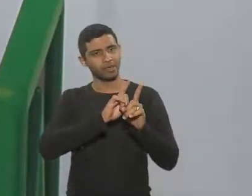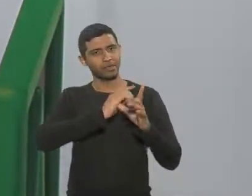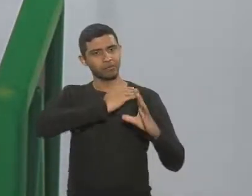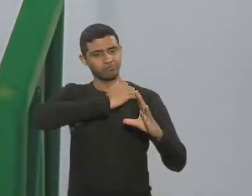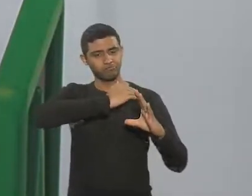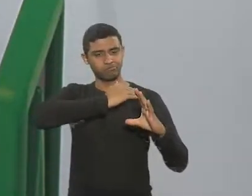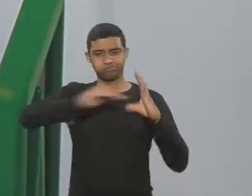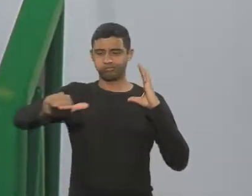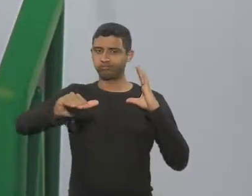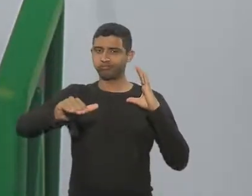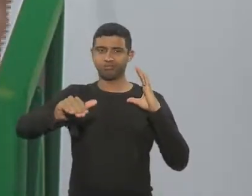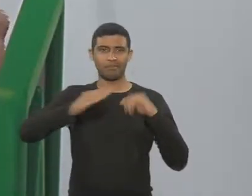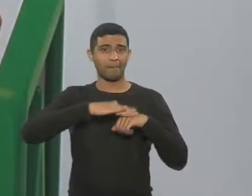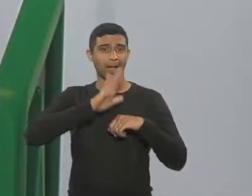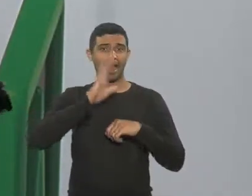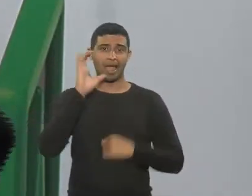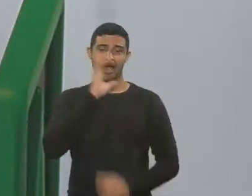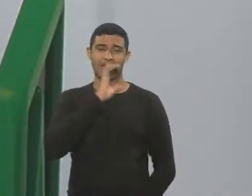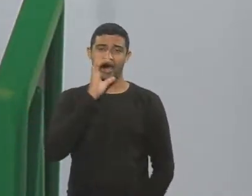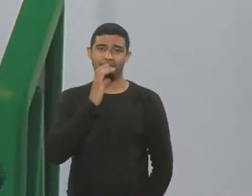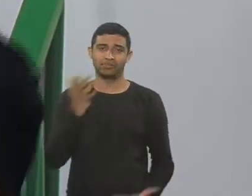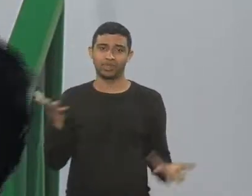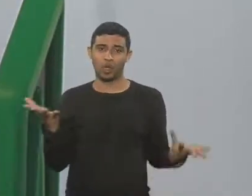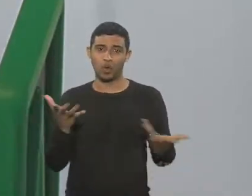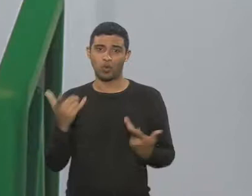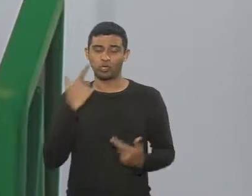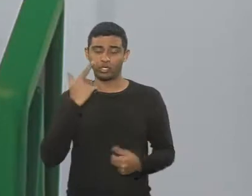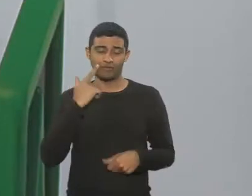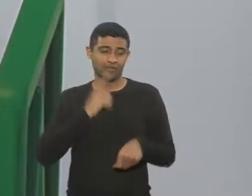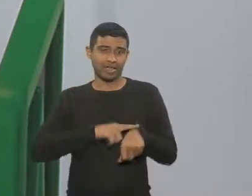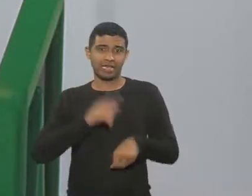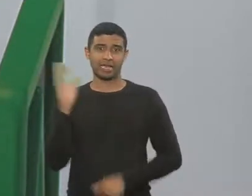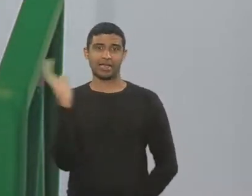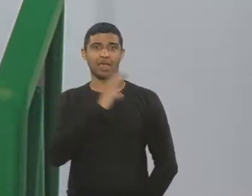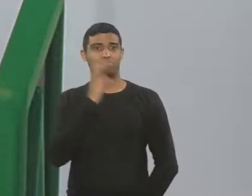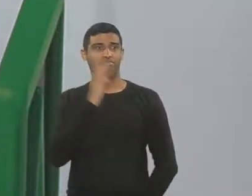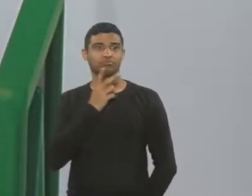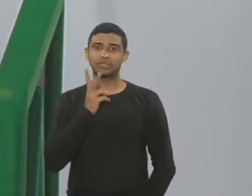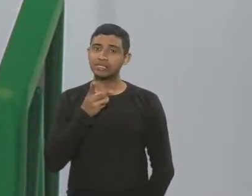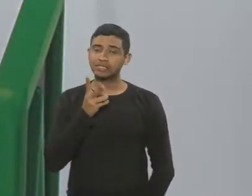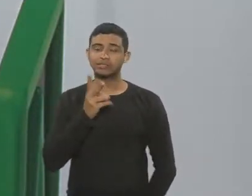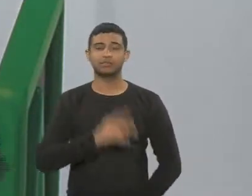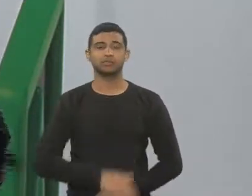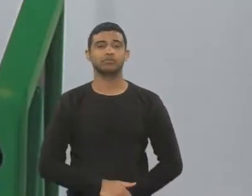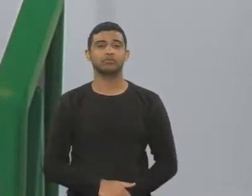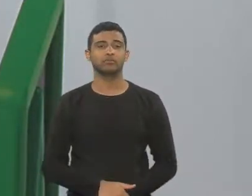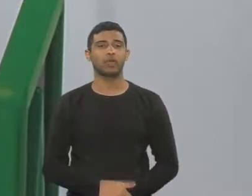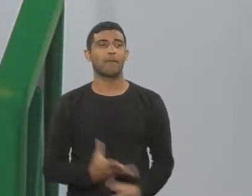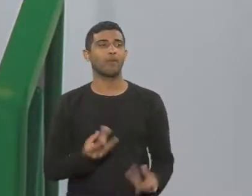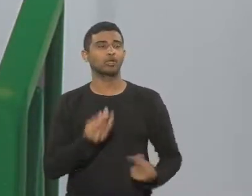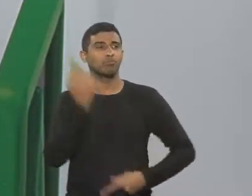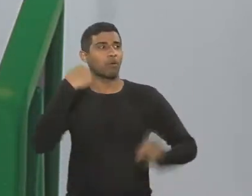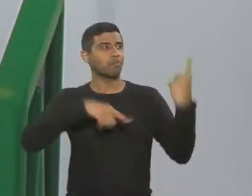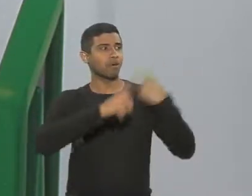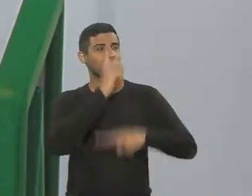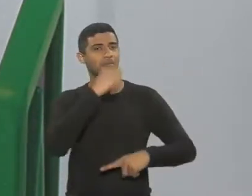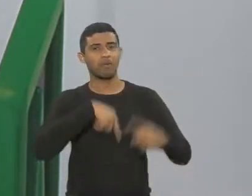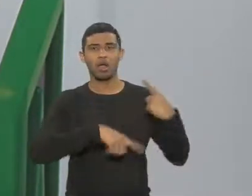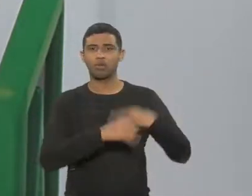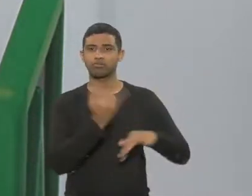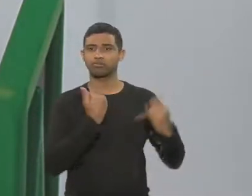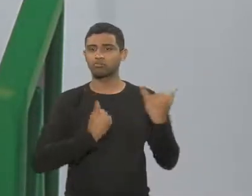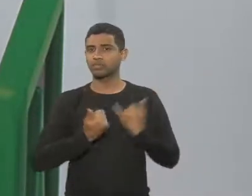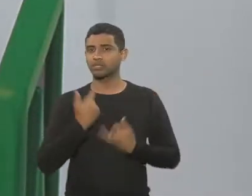velocidade do encaminhamento é muito mais rápida. Então, a gente vive hoje numa velocidade de fluxo de informação muito grande. E a